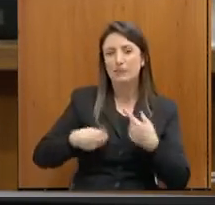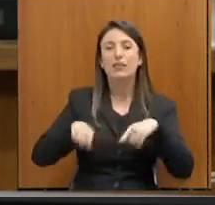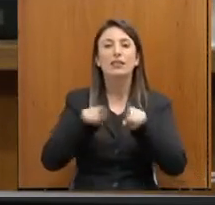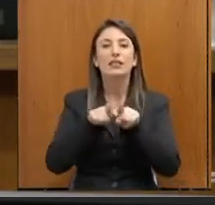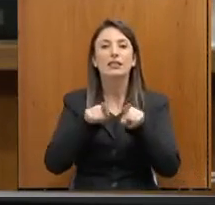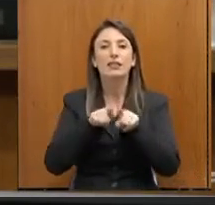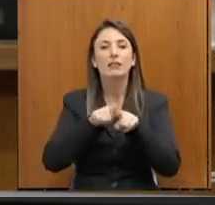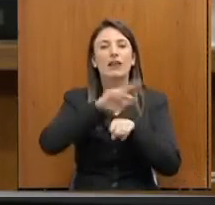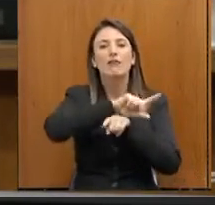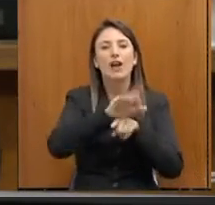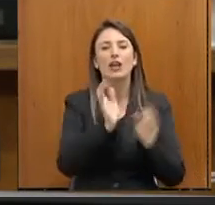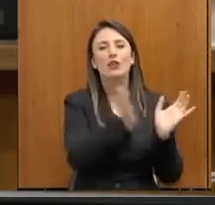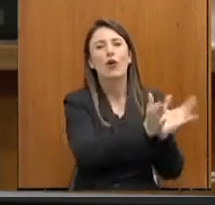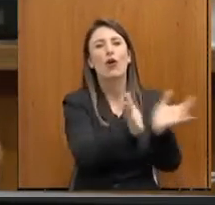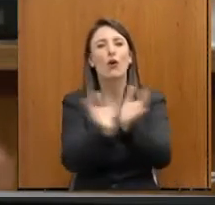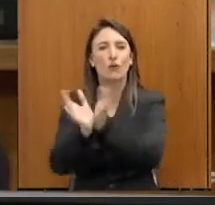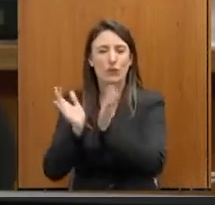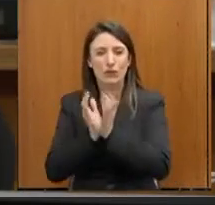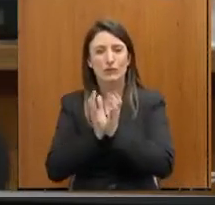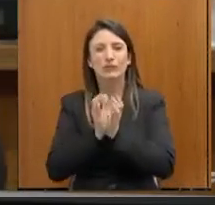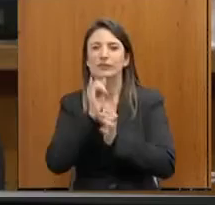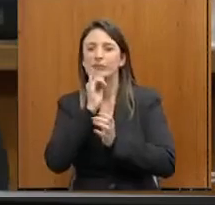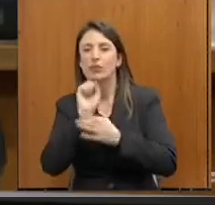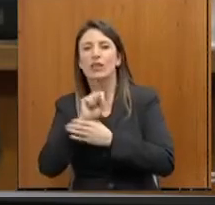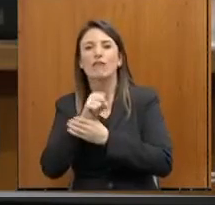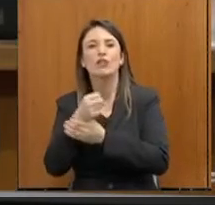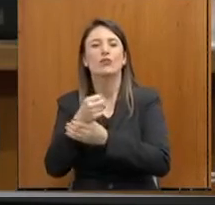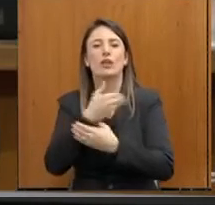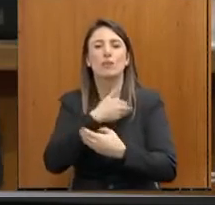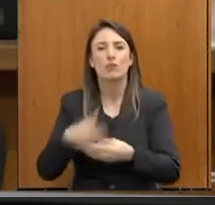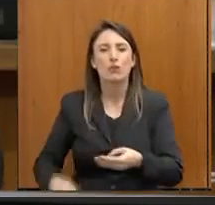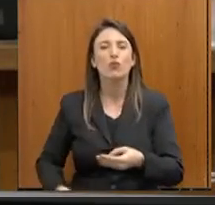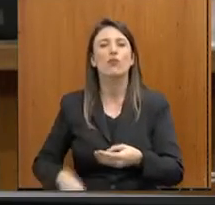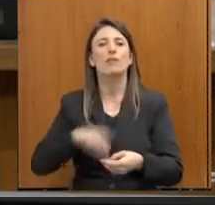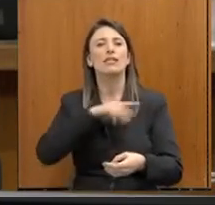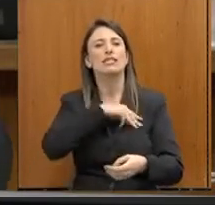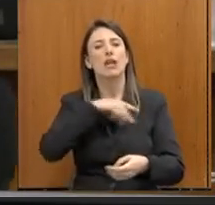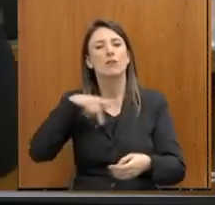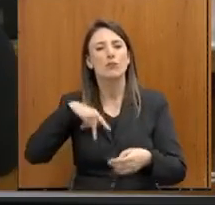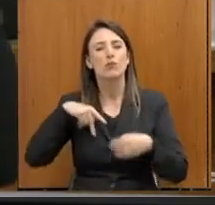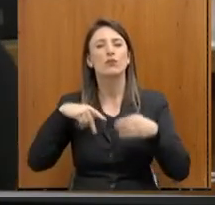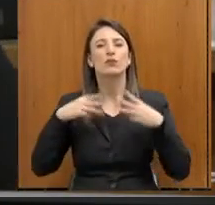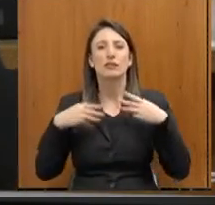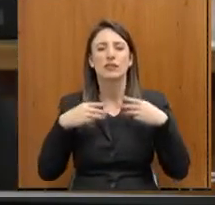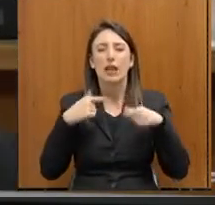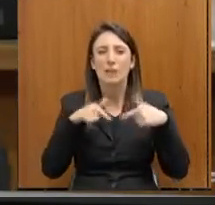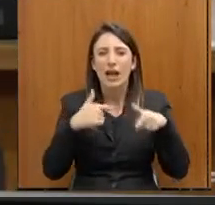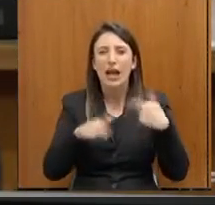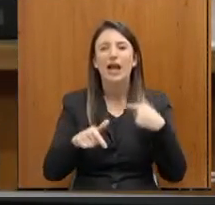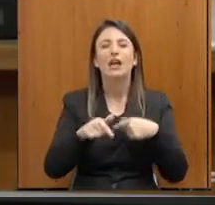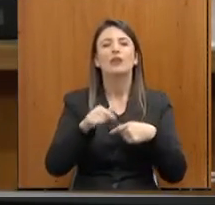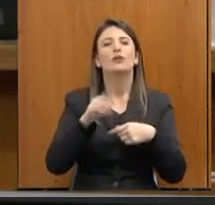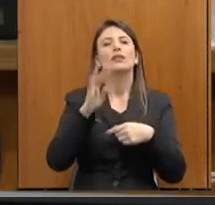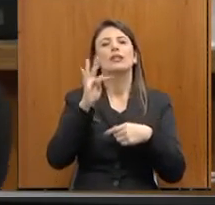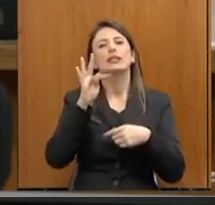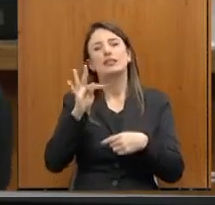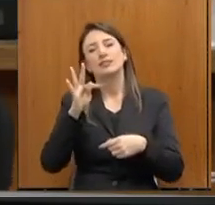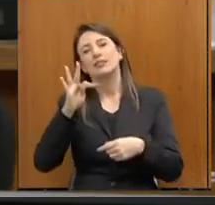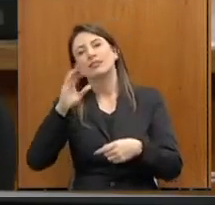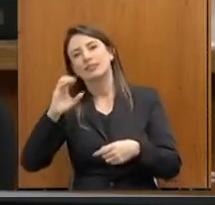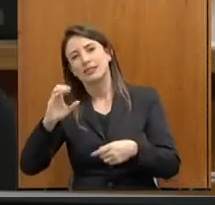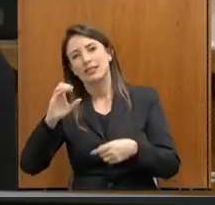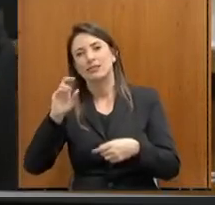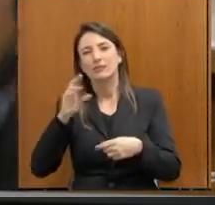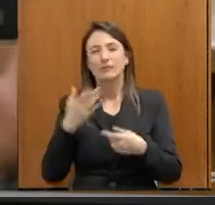diversos órgãos de controle com Defensoria Pública Ministério Público do Trabalho Tribunal de Contas tribunal de justiça